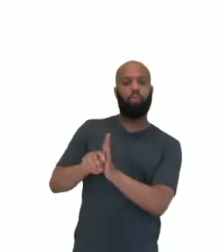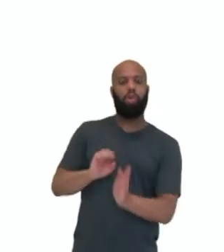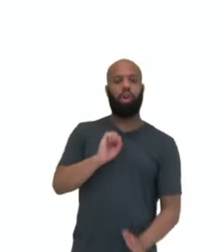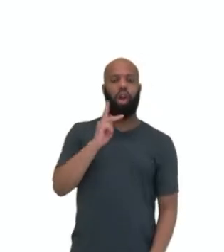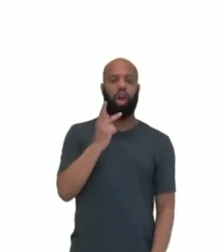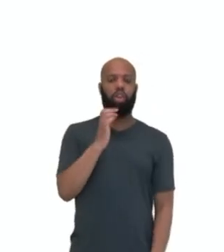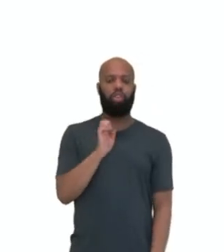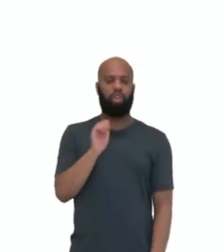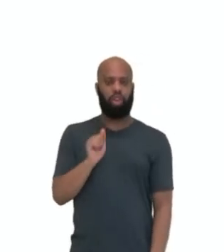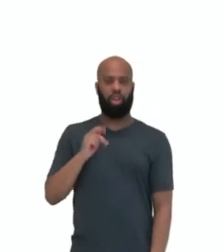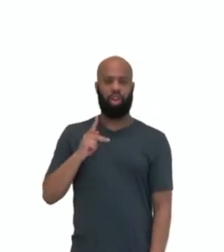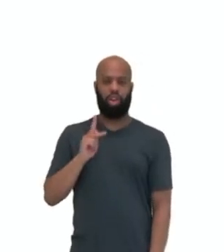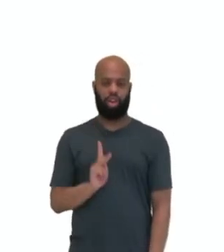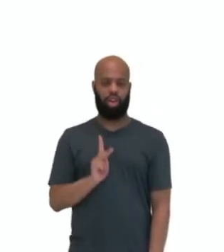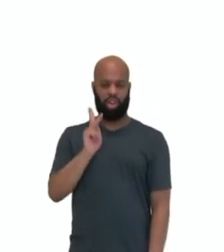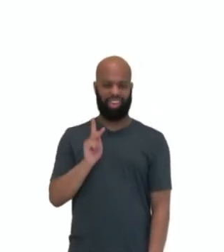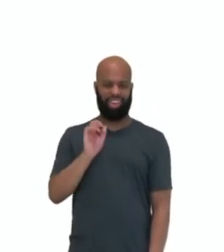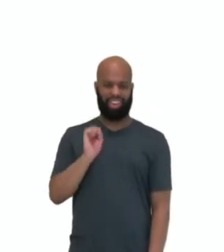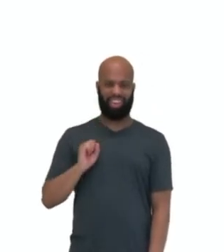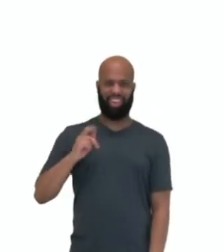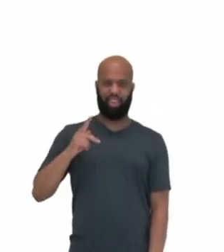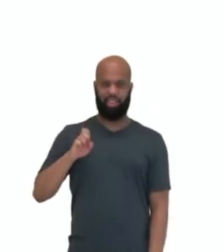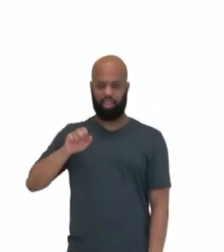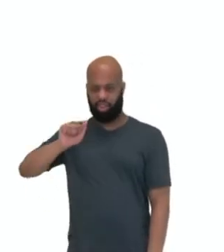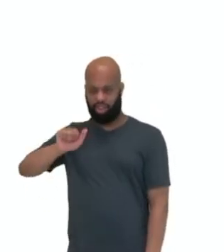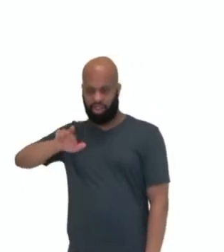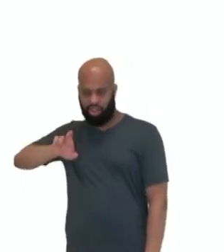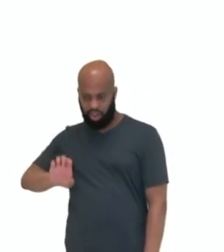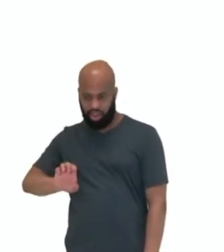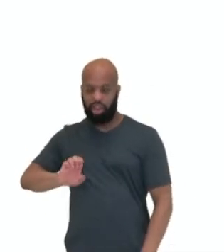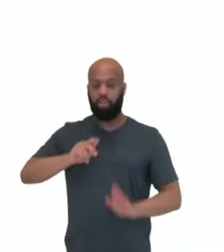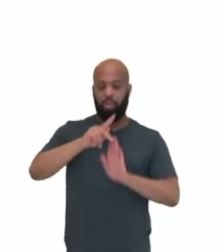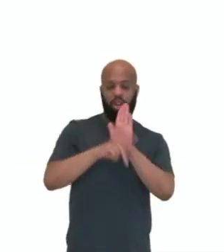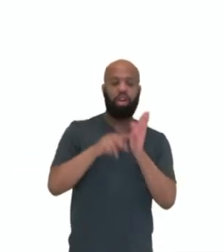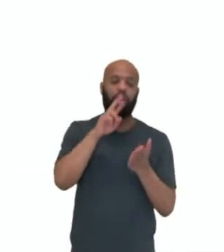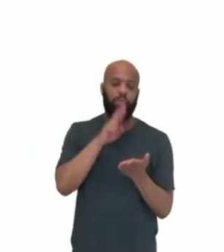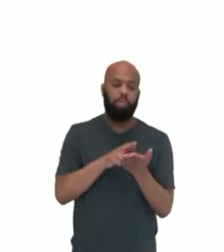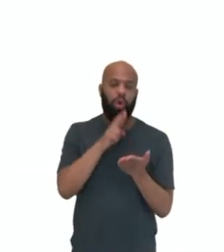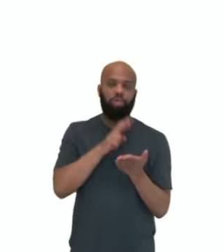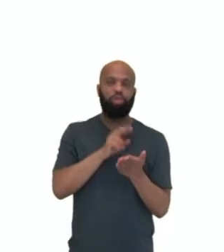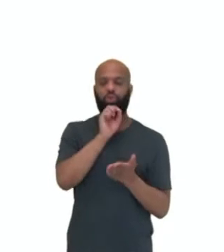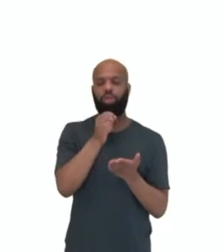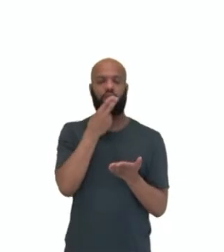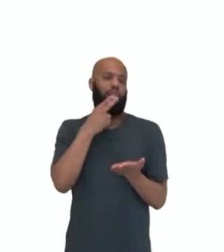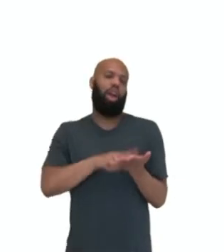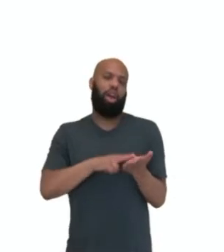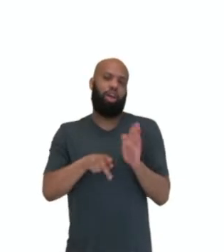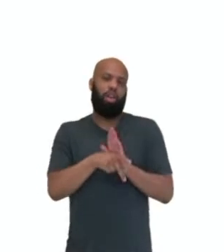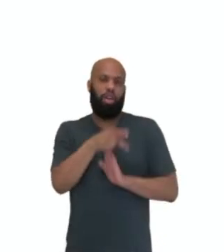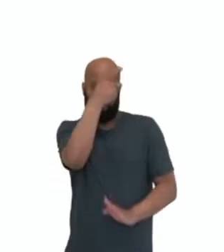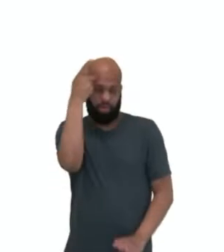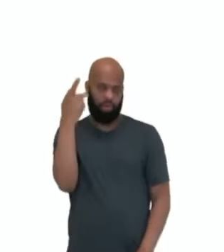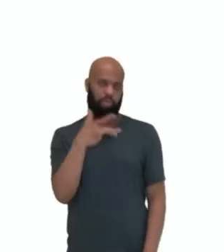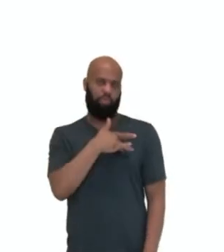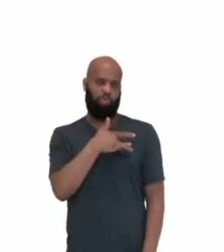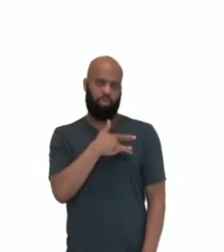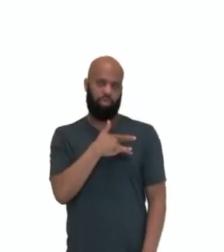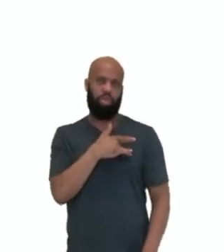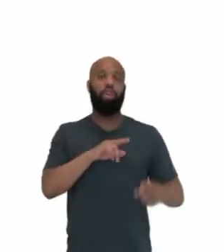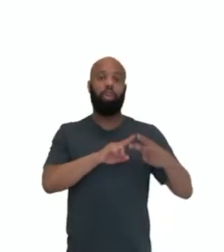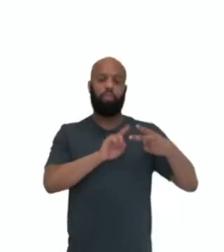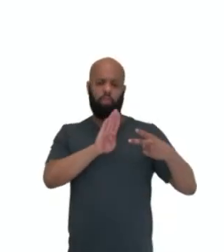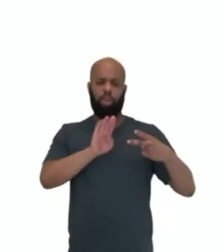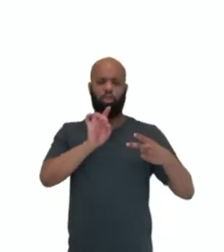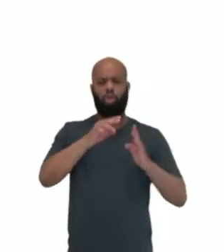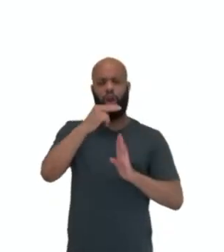projeto responde cartas de apaixonados. Já está aqui a resposta. E na letra B, apenas com a leitura